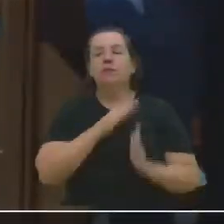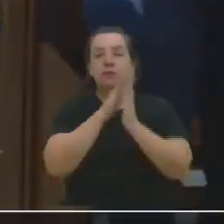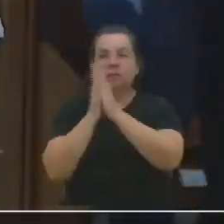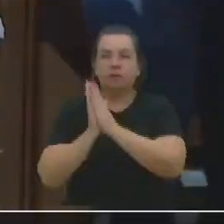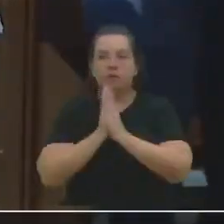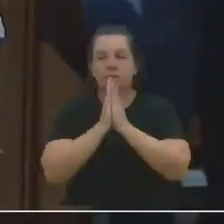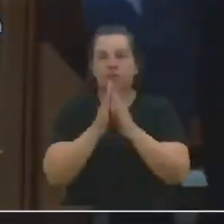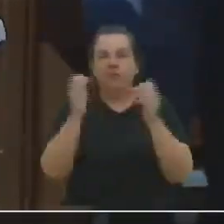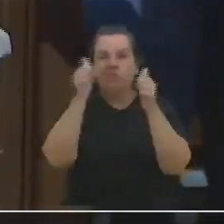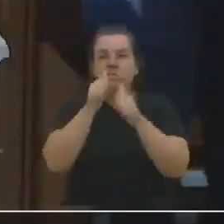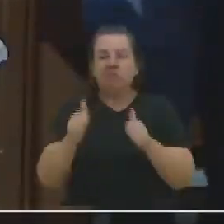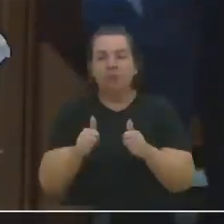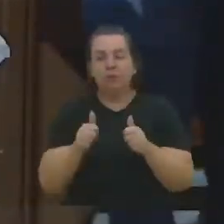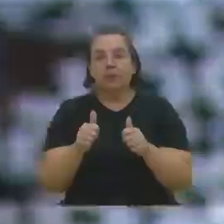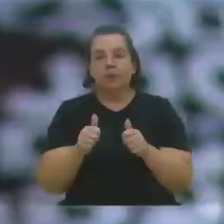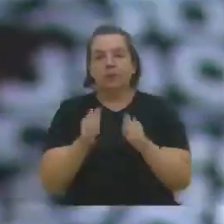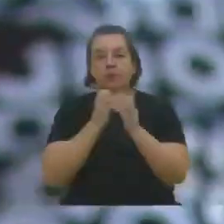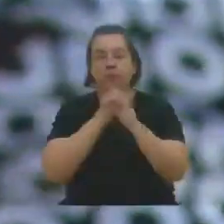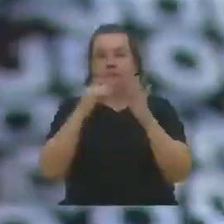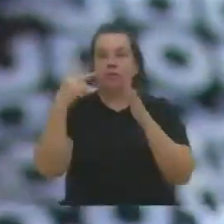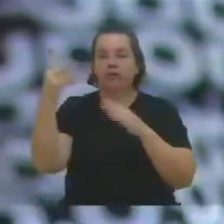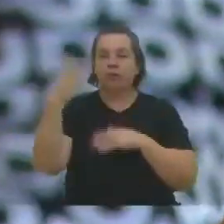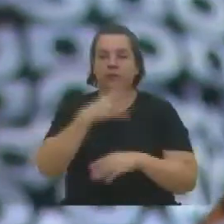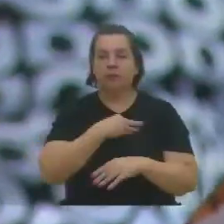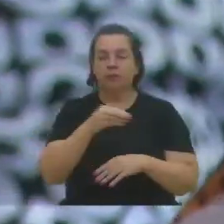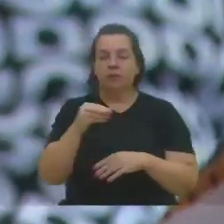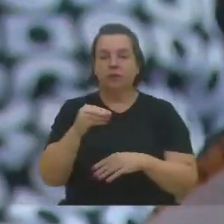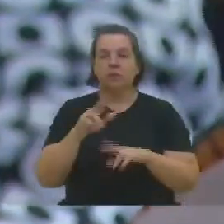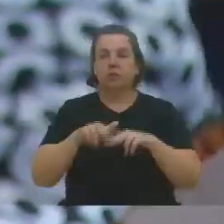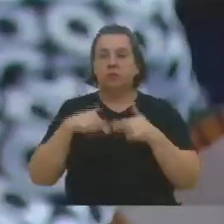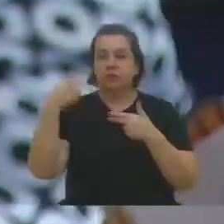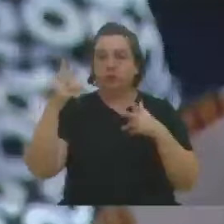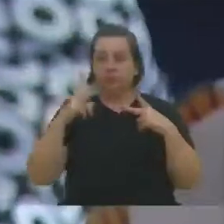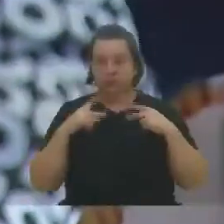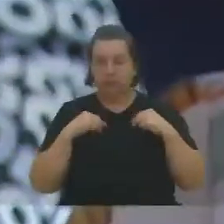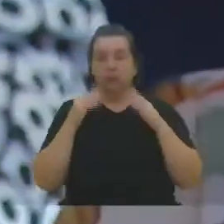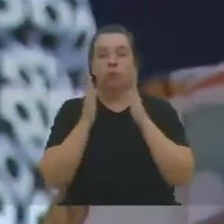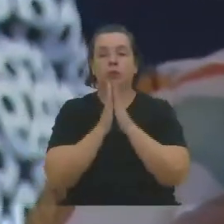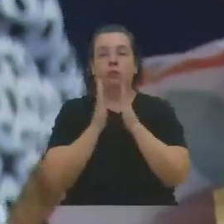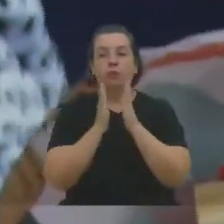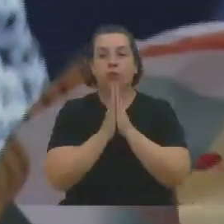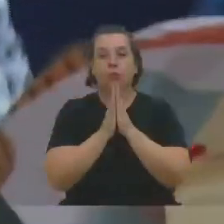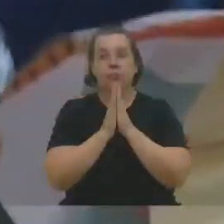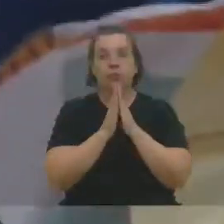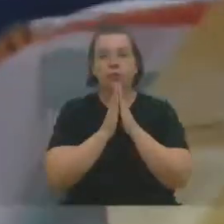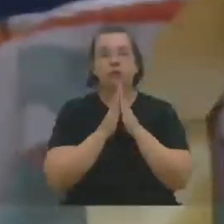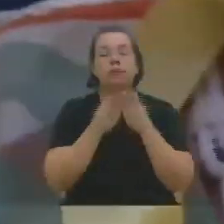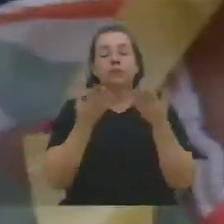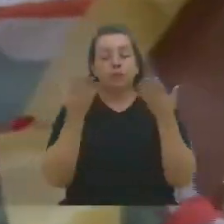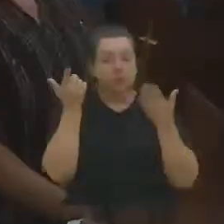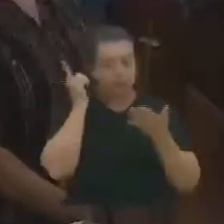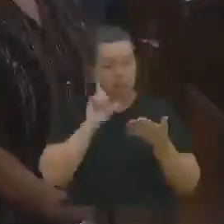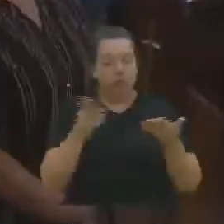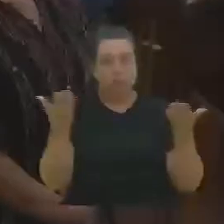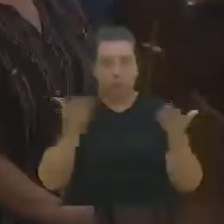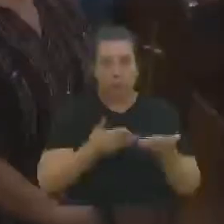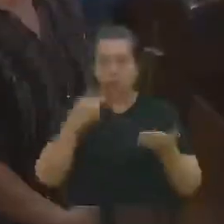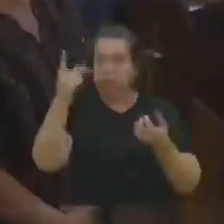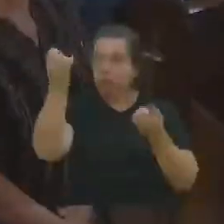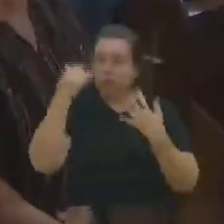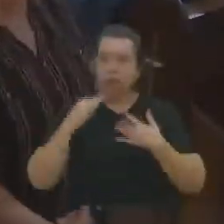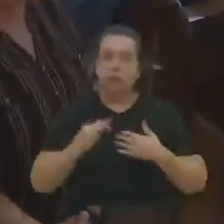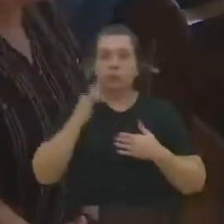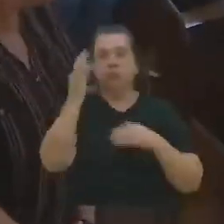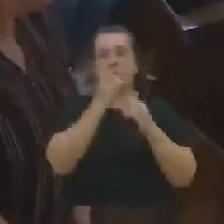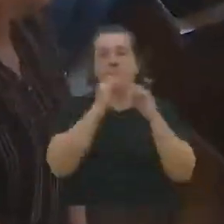as imagens, glorificar o vosso Filho, que por seu merecimento e intercessão alcancem no presente a